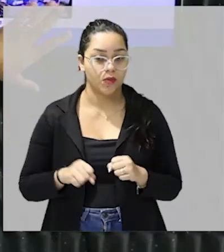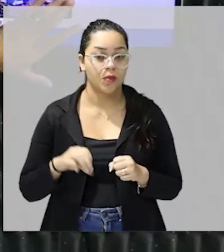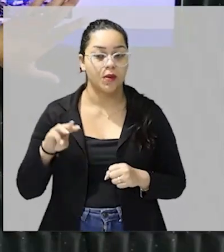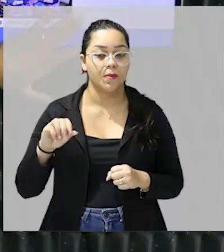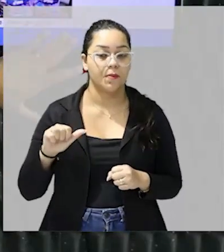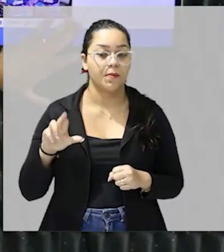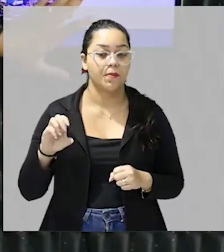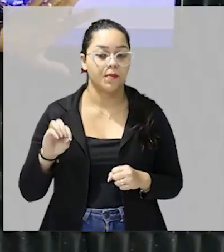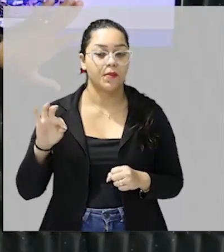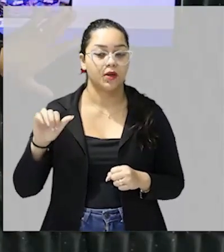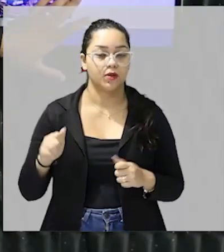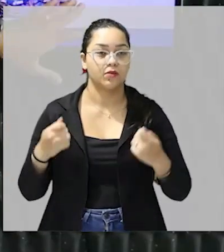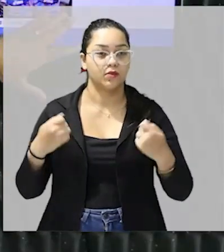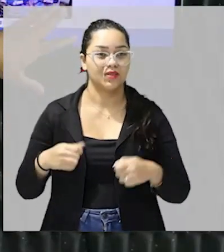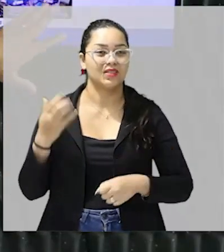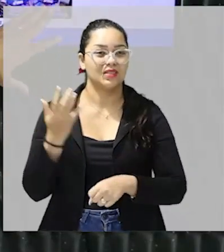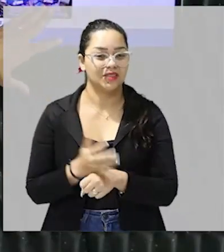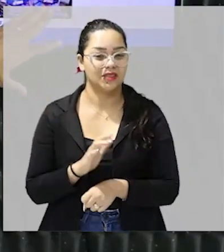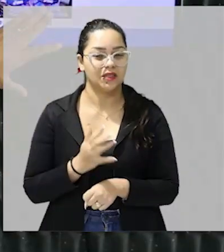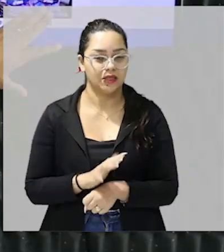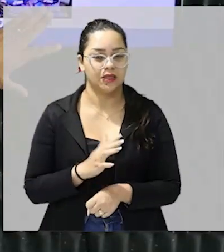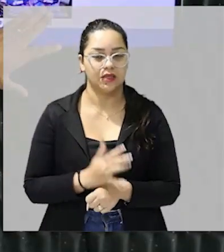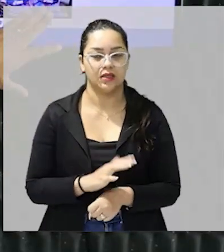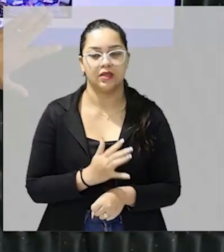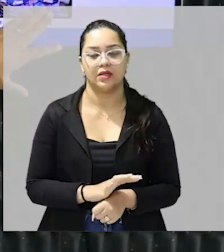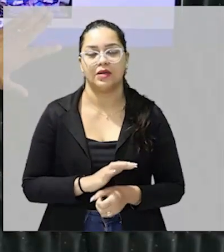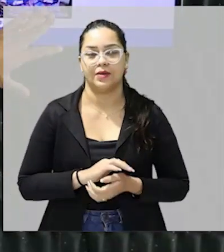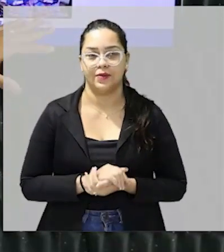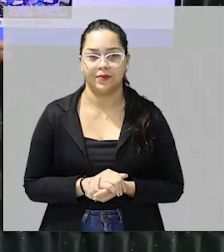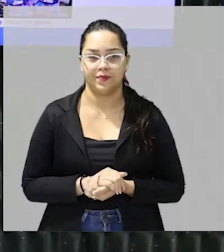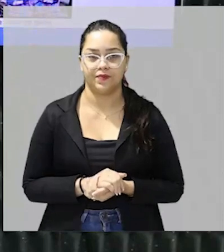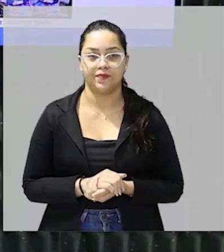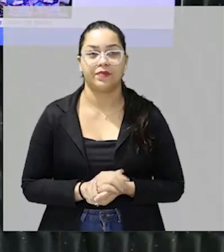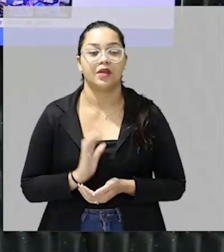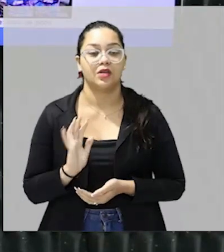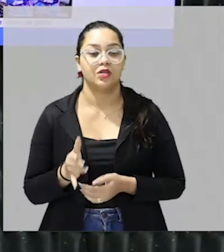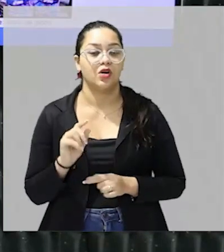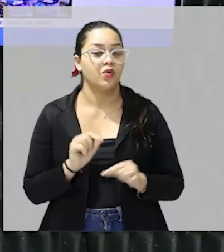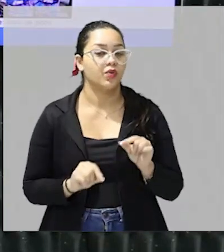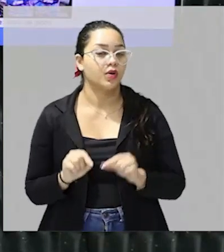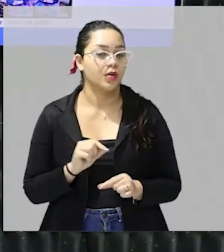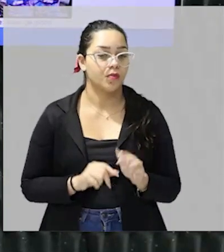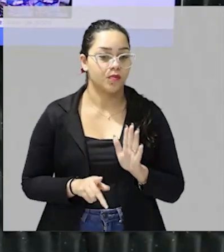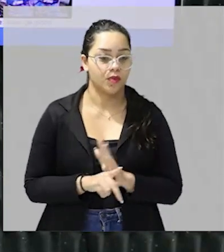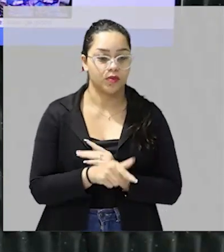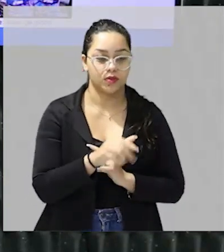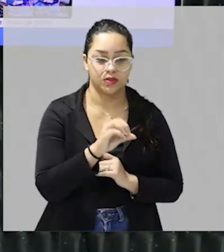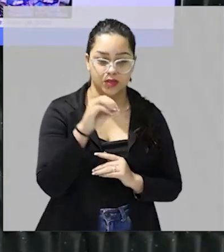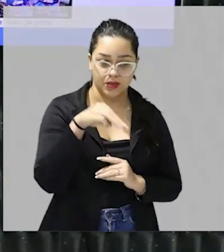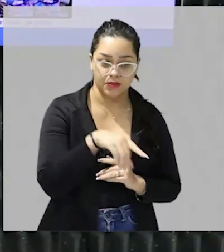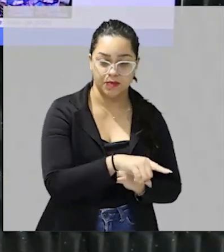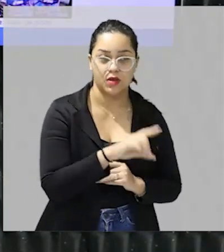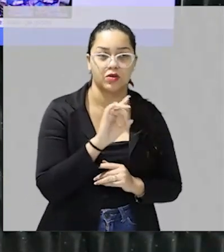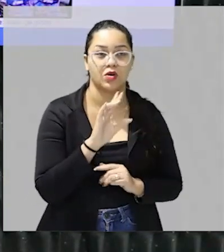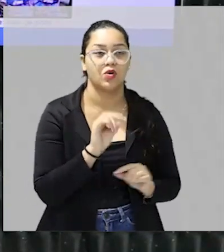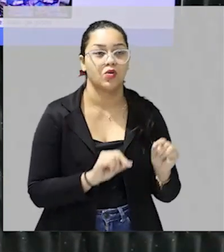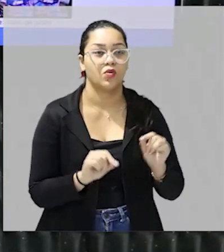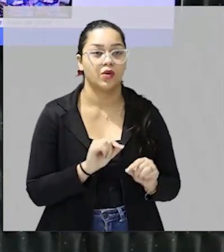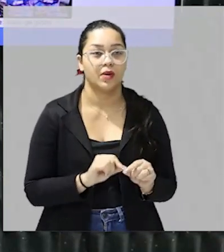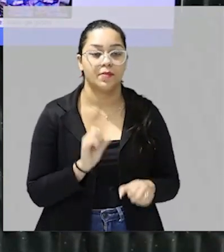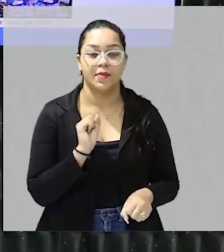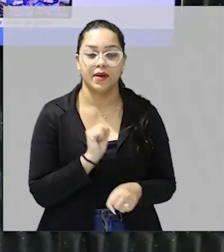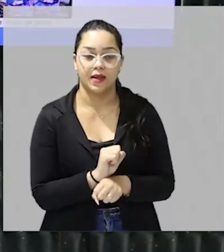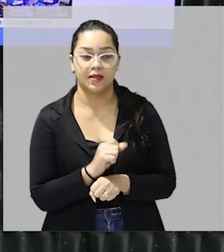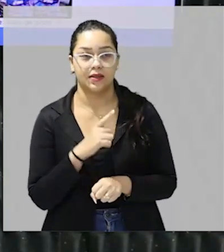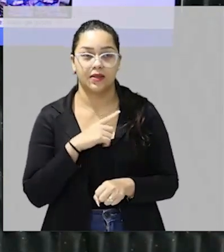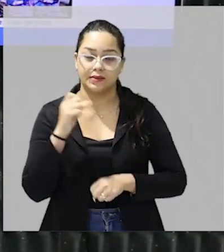maratona, ele deve treinar muito volume de treino. Já os atletas dos 100 metros, por exemplo, eles fazem treino intervalado com